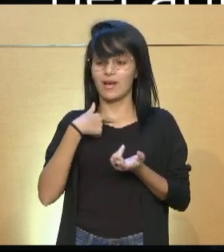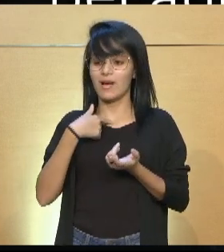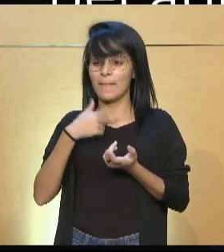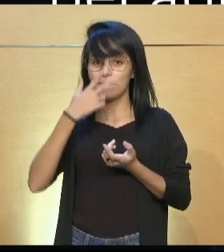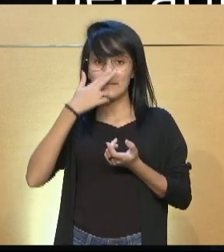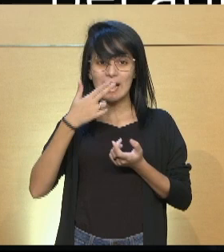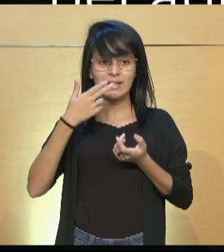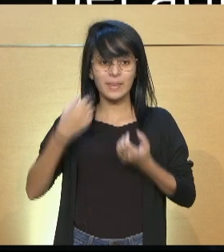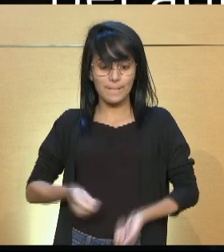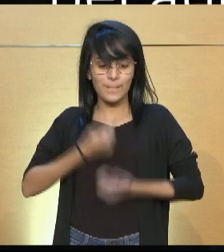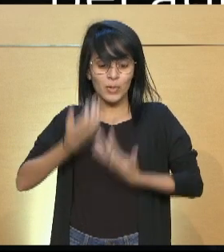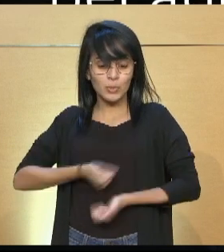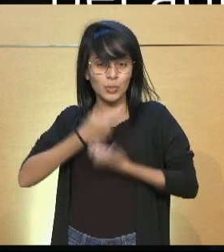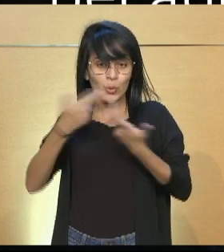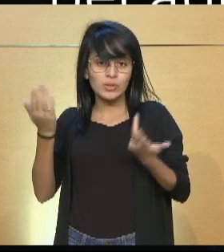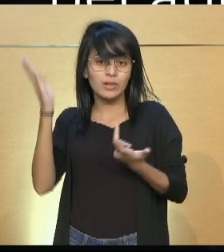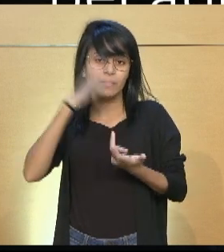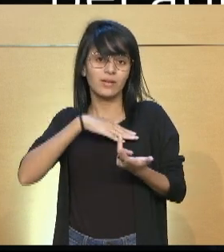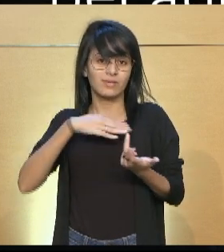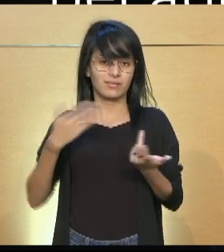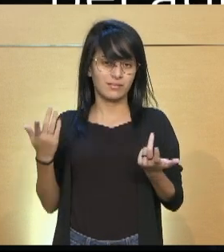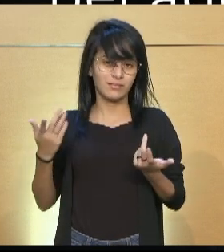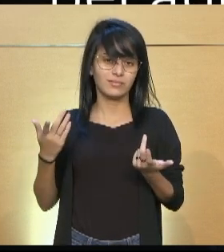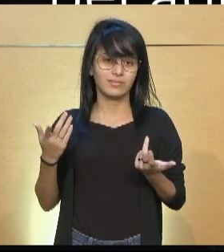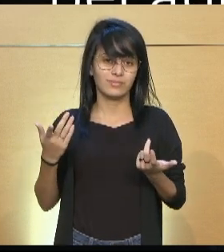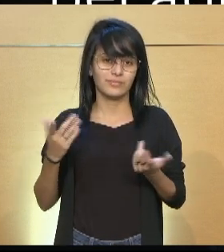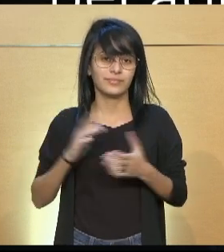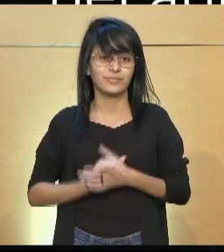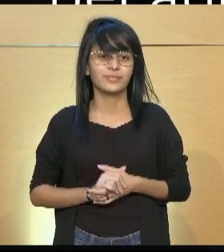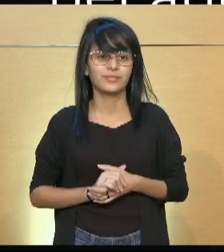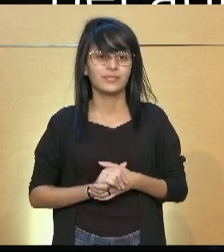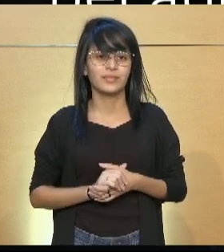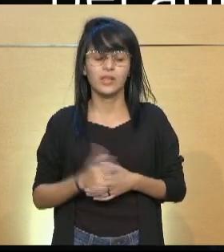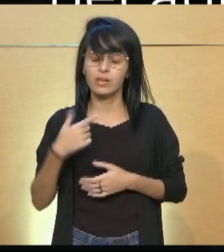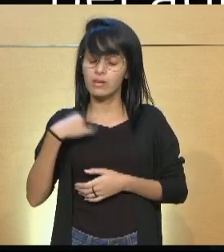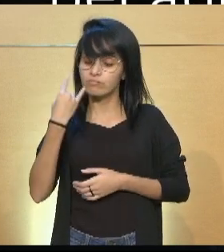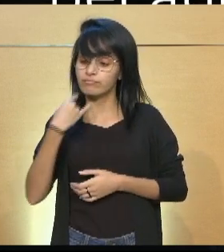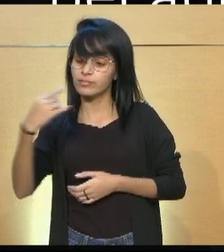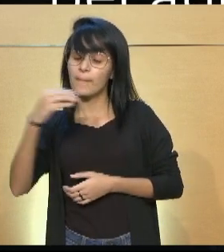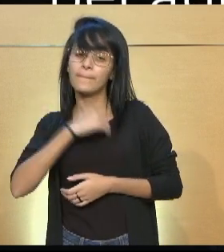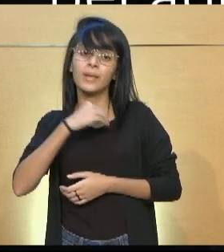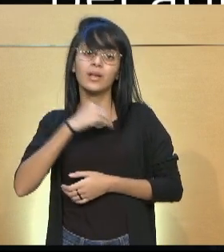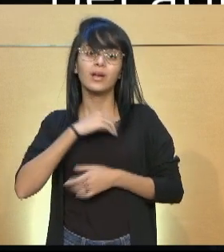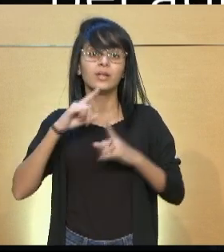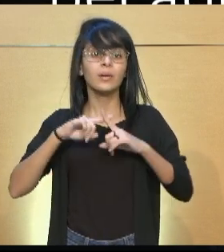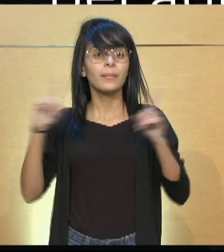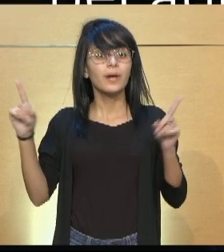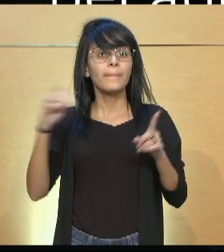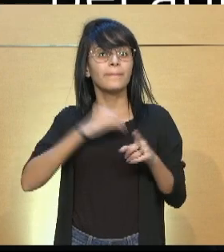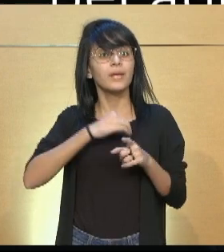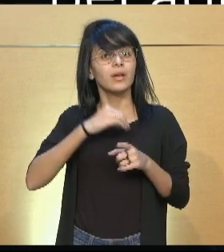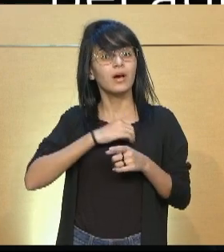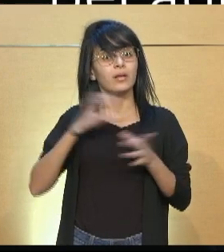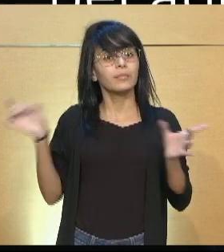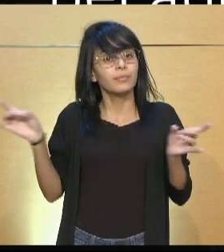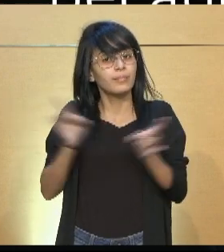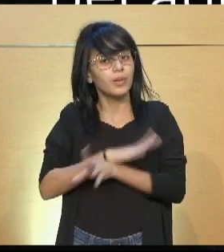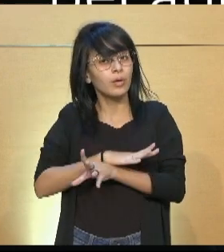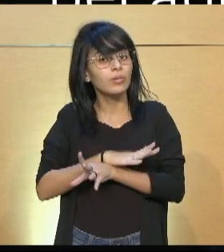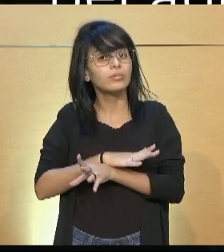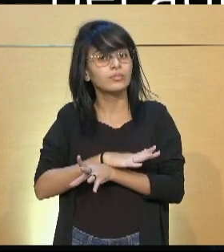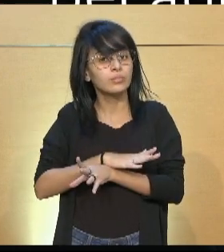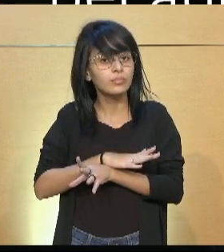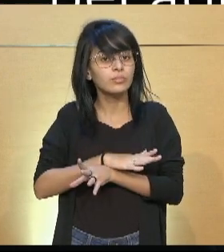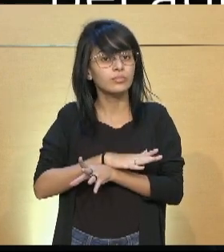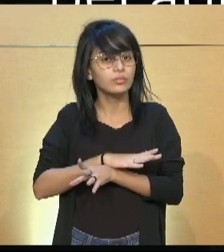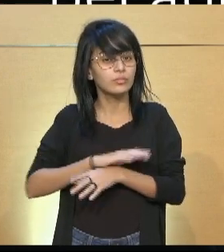luz ou produzir algo maligno, que produz, por sua vez, o quê? Ao pecado. Mas o pecado sendo consumado, ou seja, feito o ato em